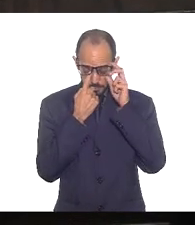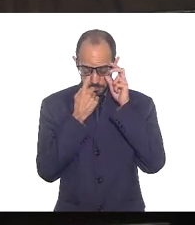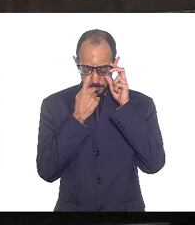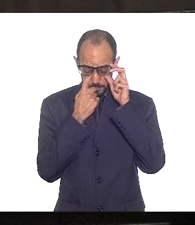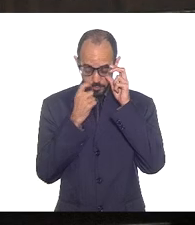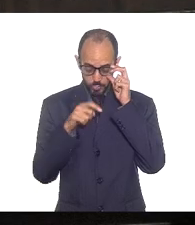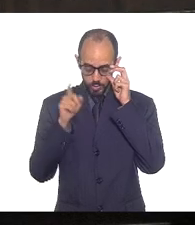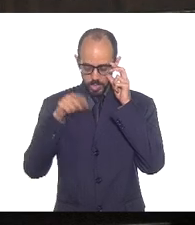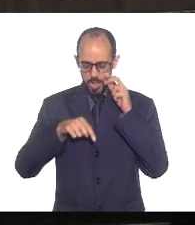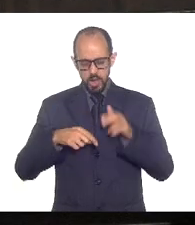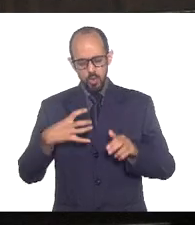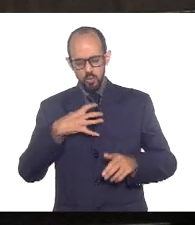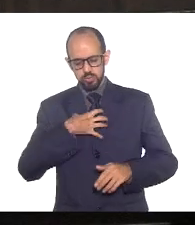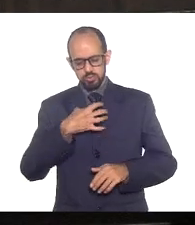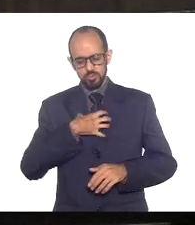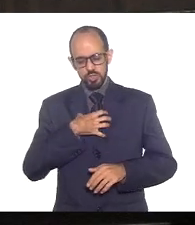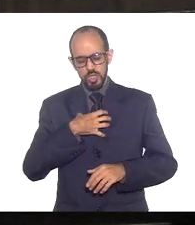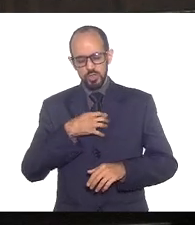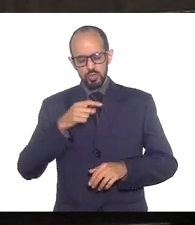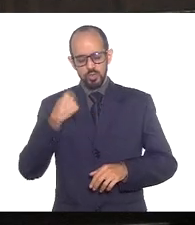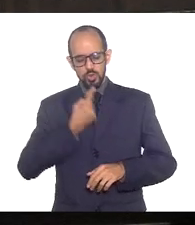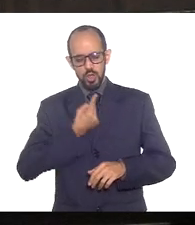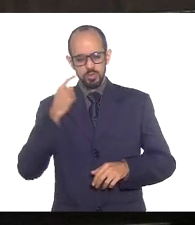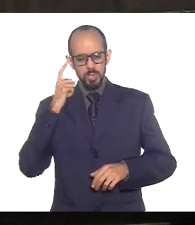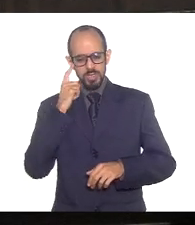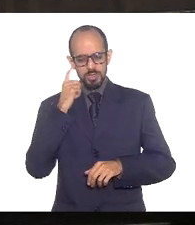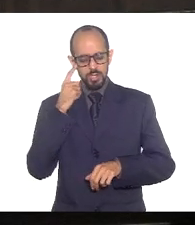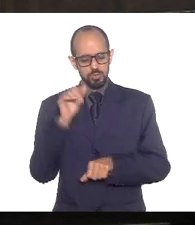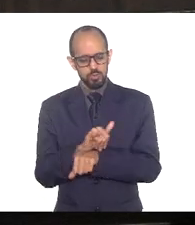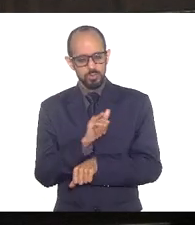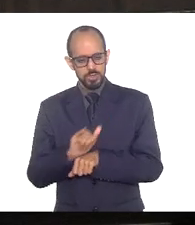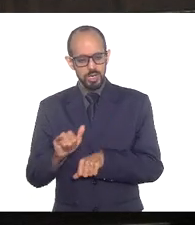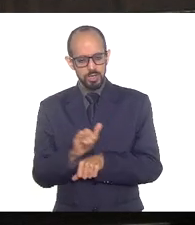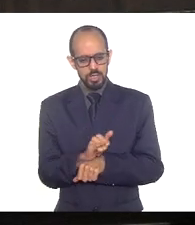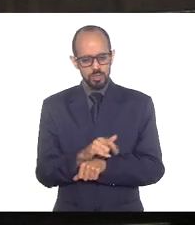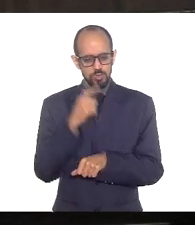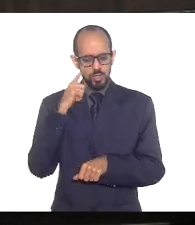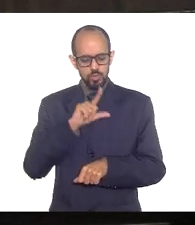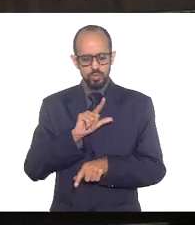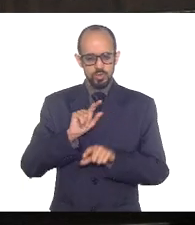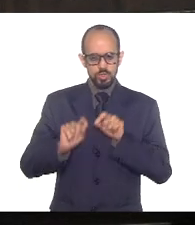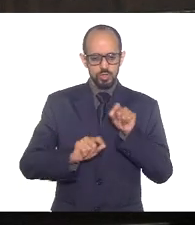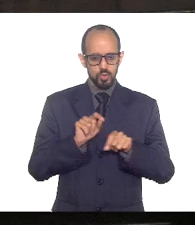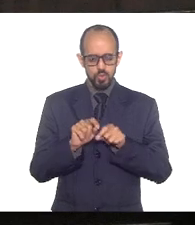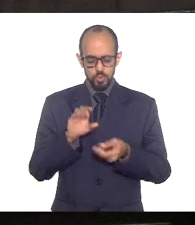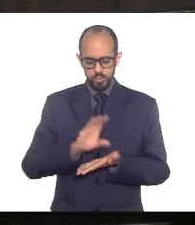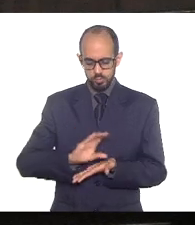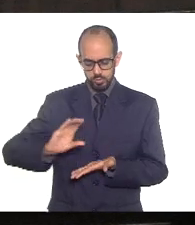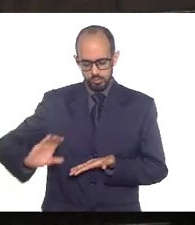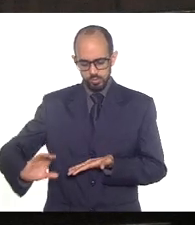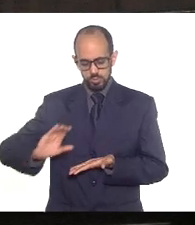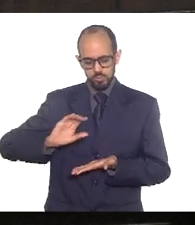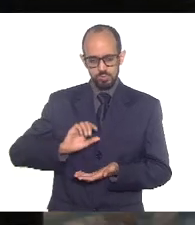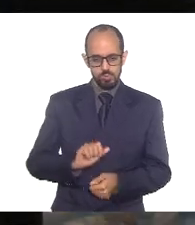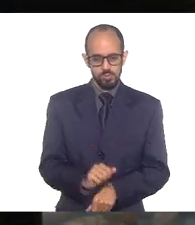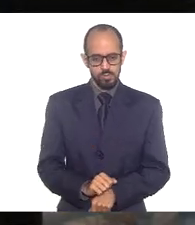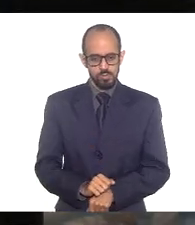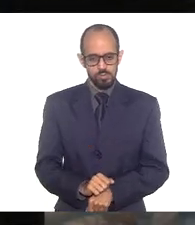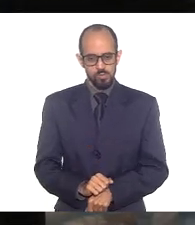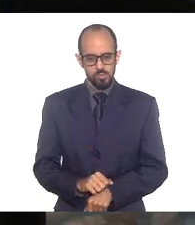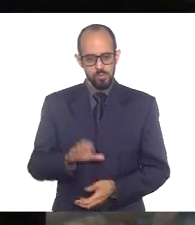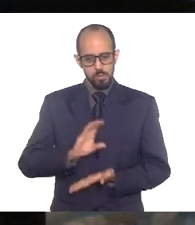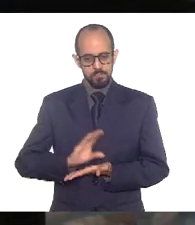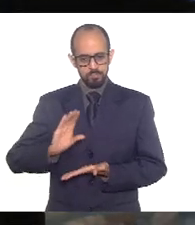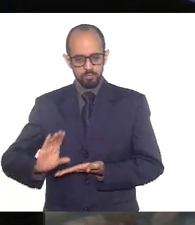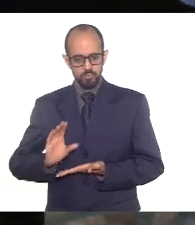pensou para garantir viabilizar e o recurso o recurso